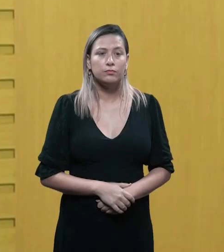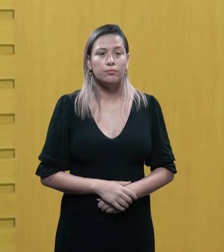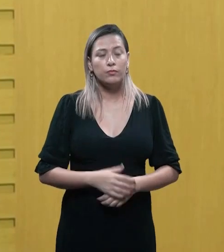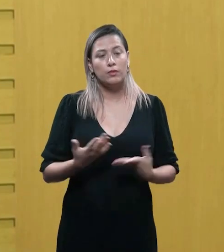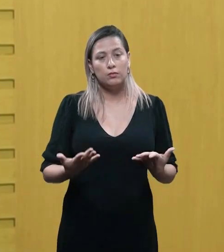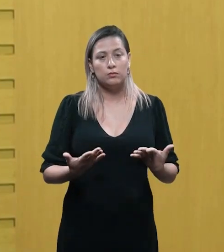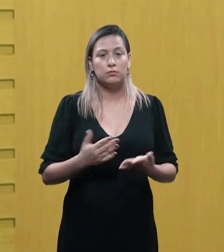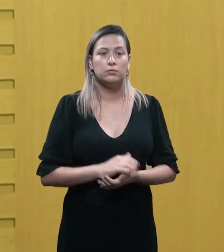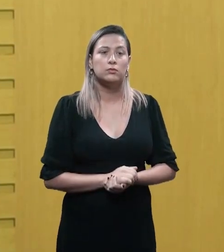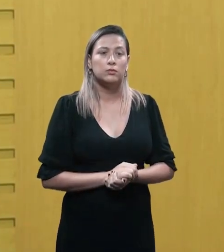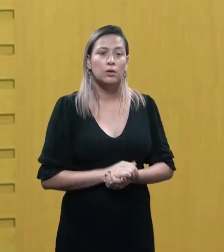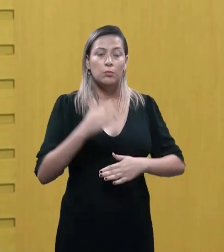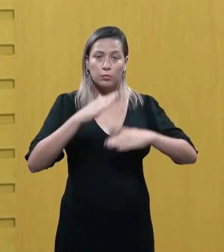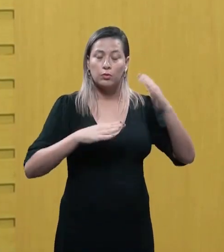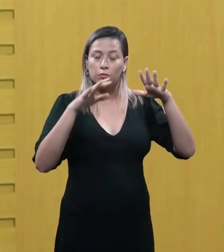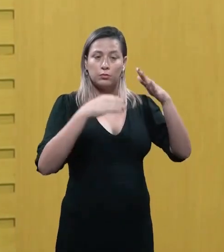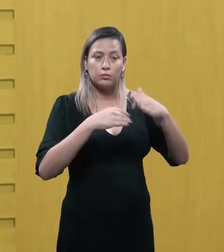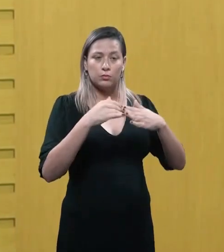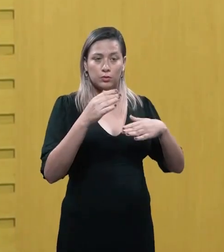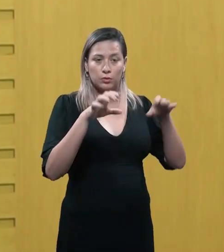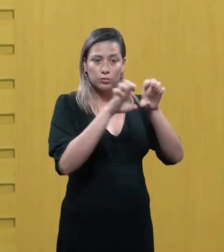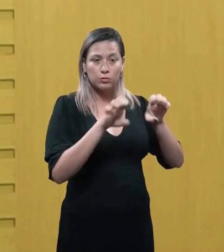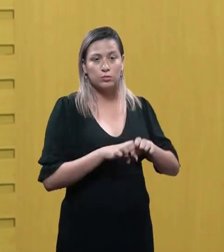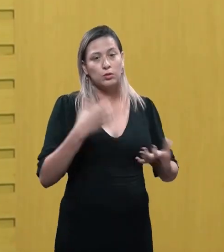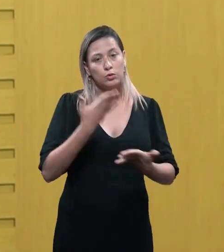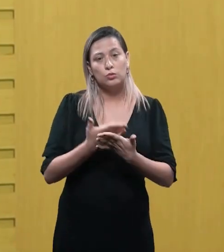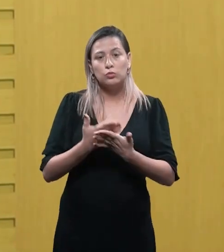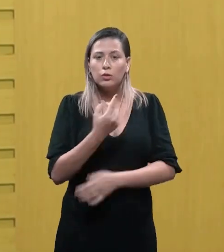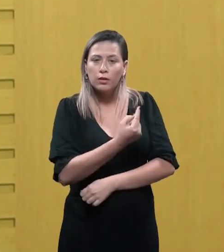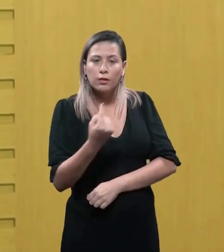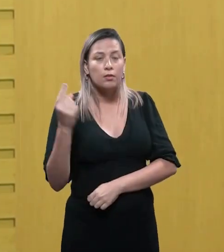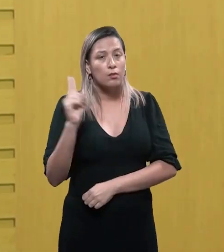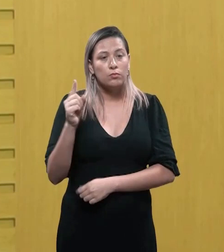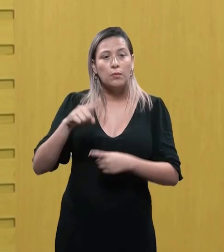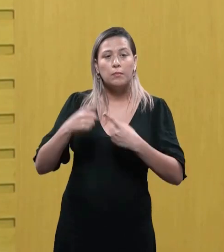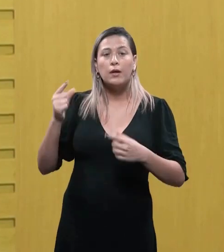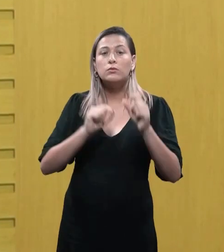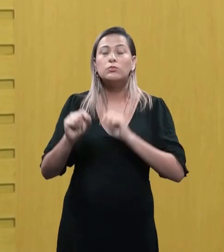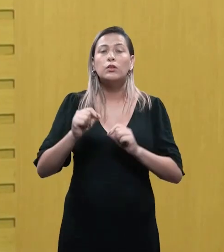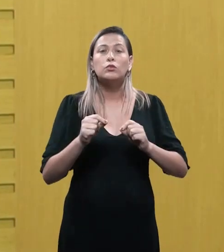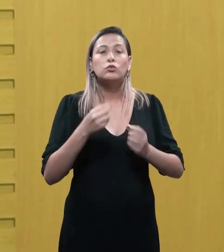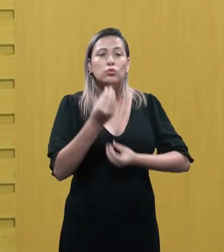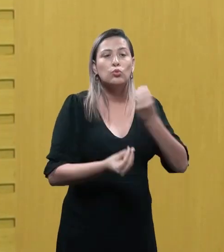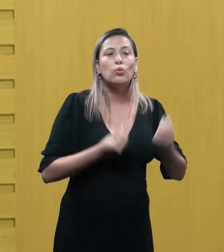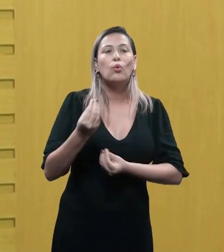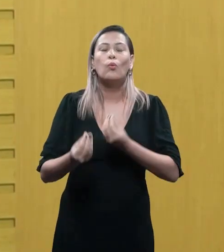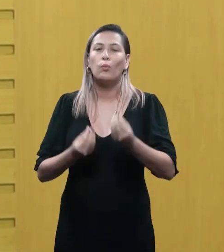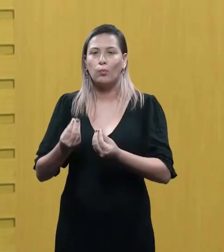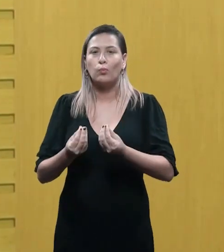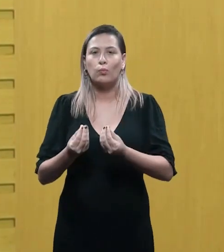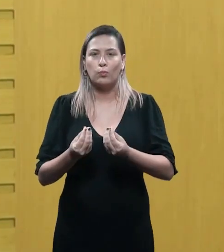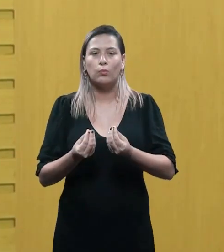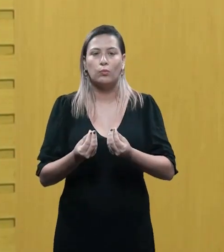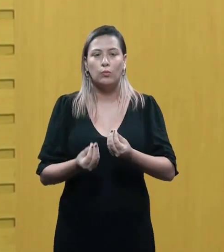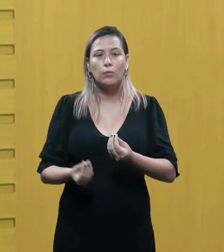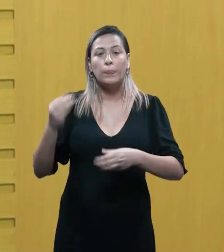O estruturalista, então, ele não estuda cada um desses elementos, ele vai estudar, primeiramente, como os elementos de uma